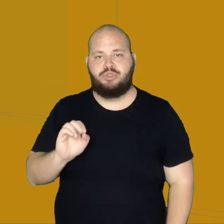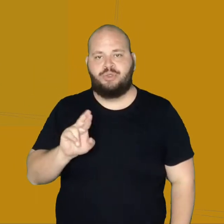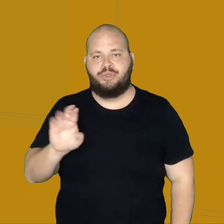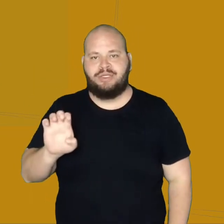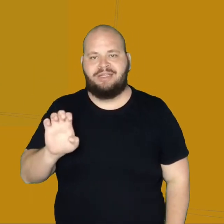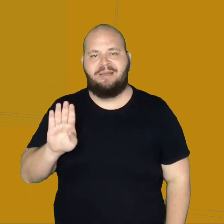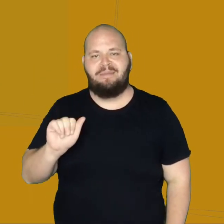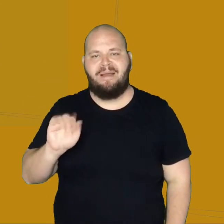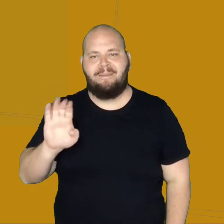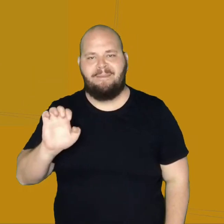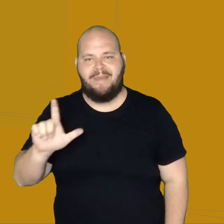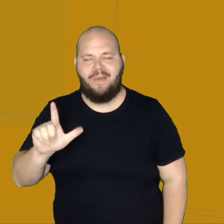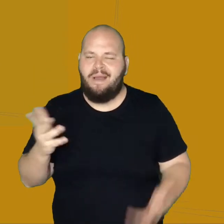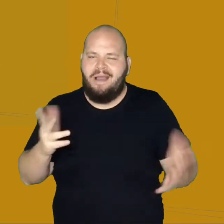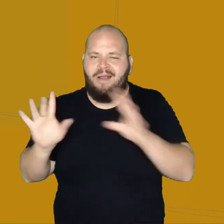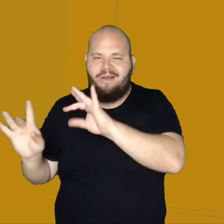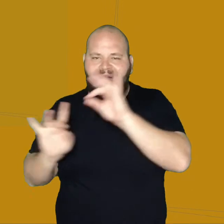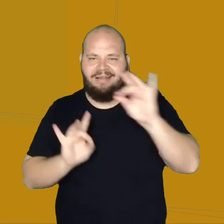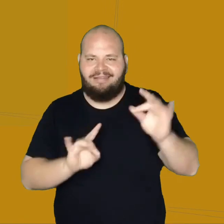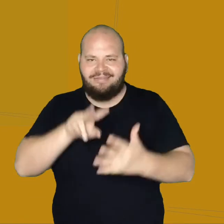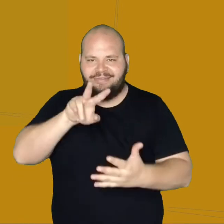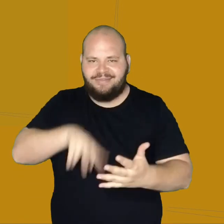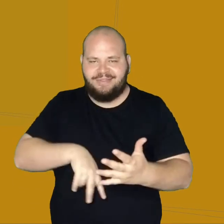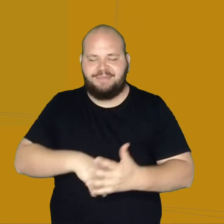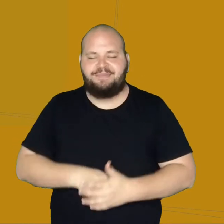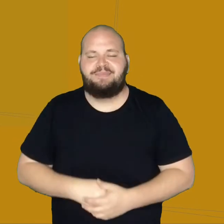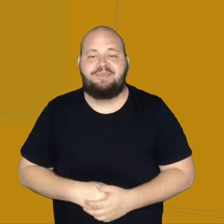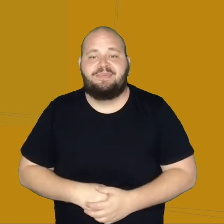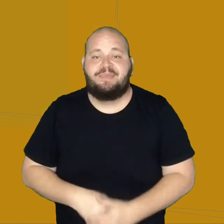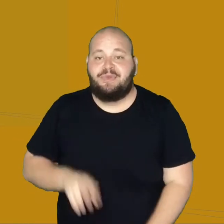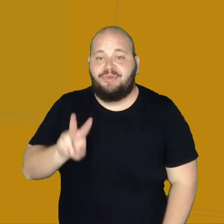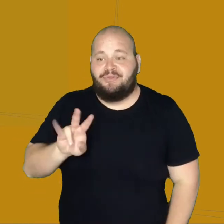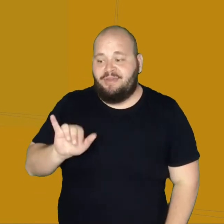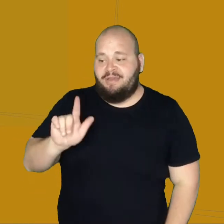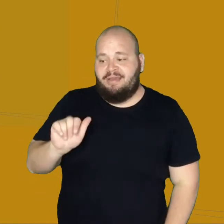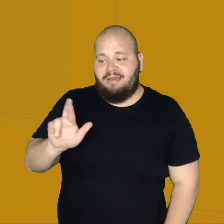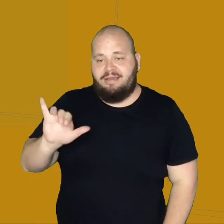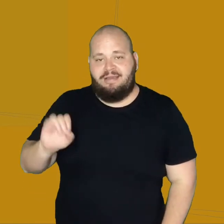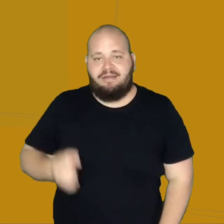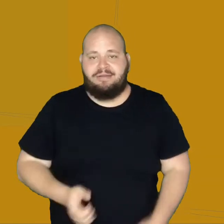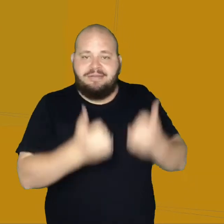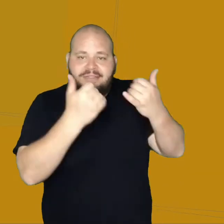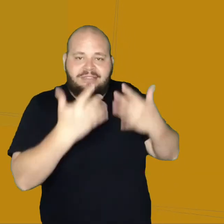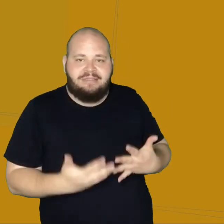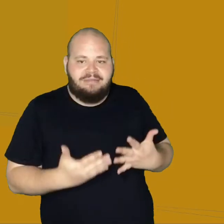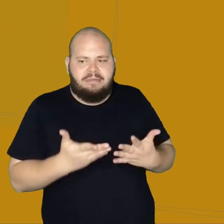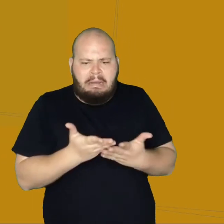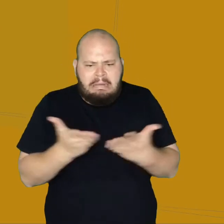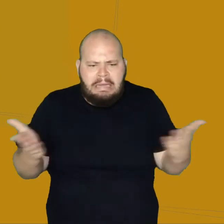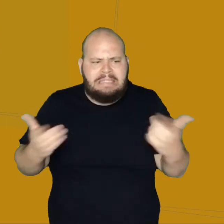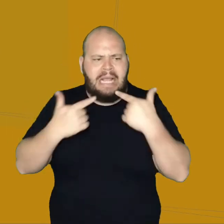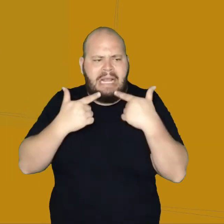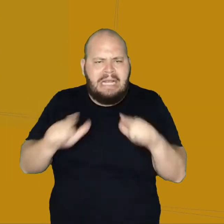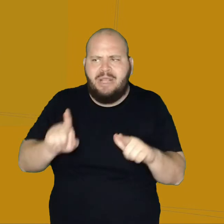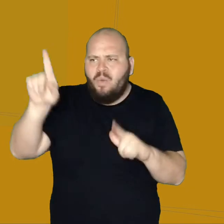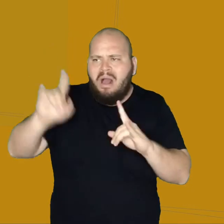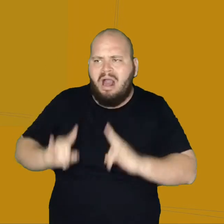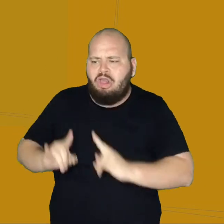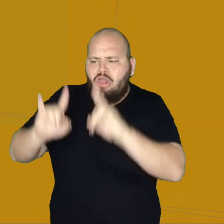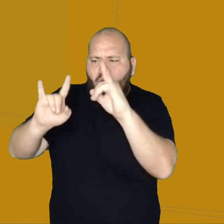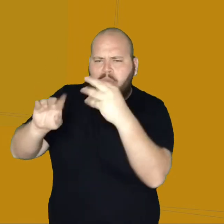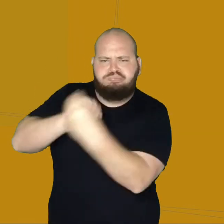O Machado, ironicamente, narra em sua novela a grande história de um médico em uma vila sem importância que termina seus